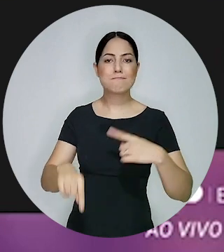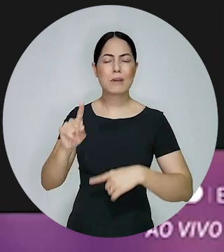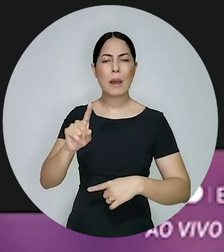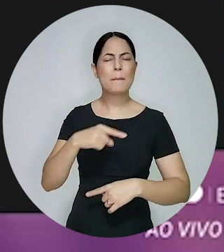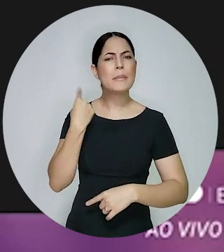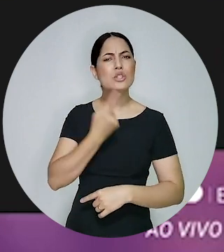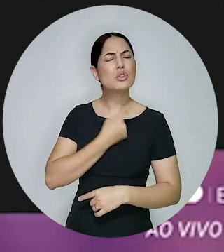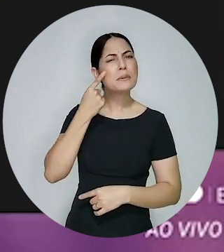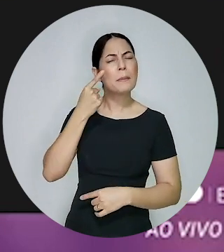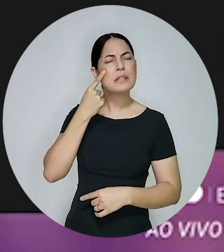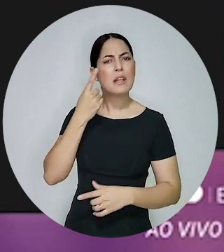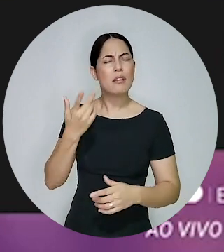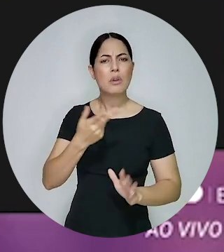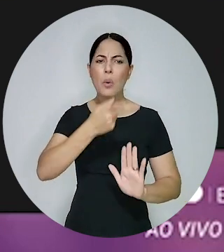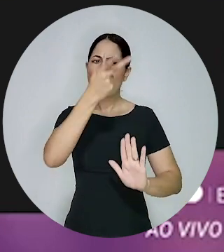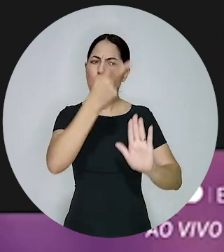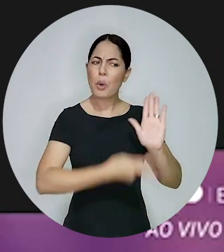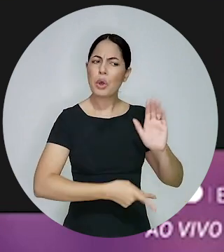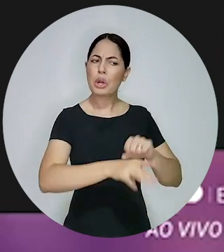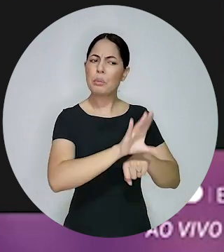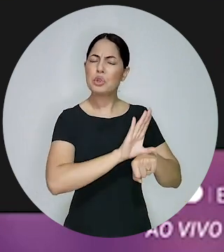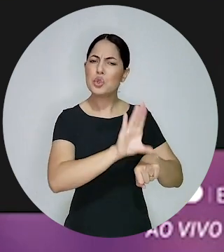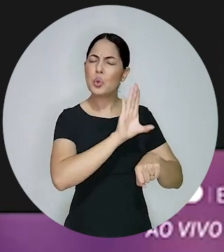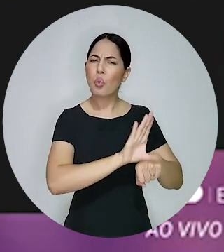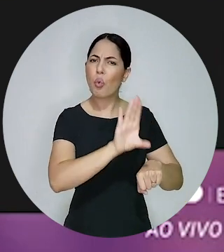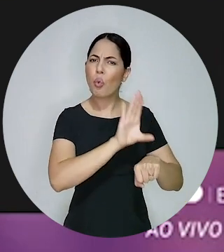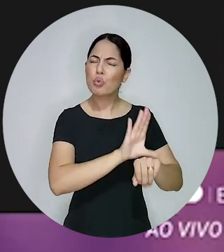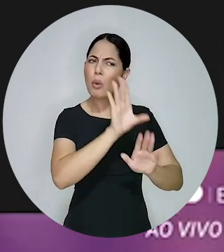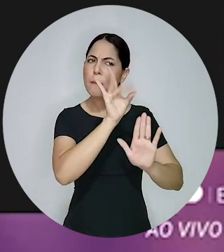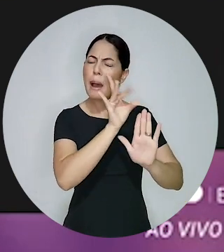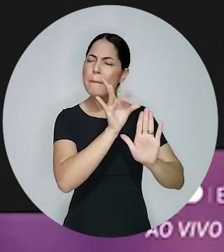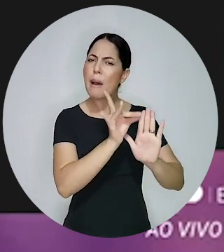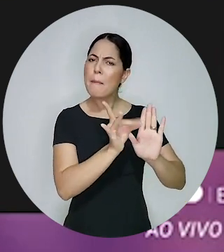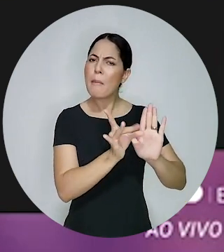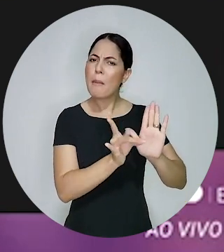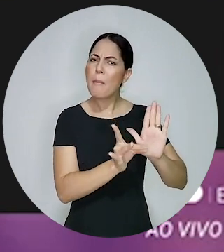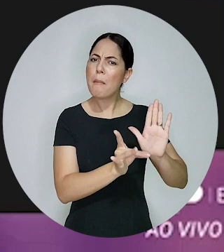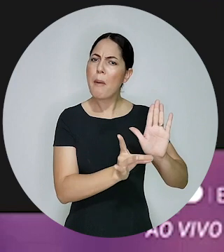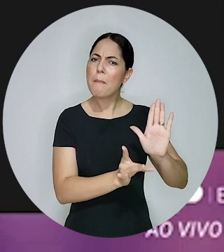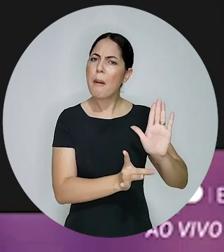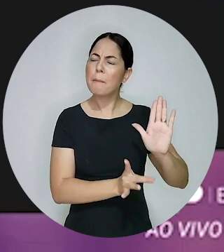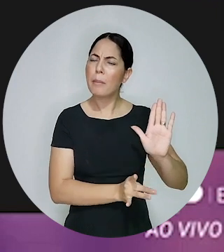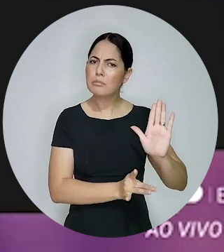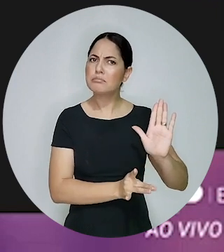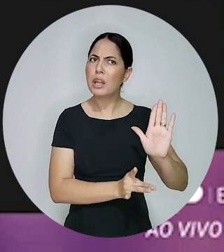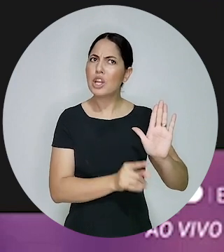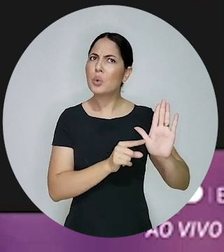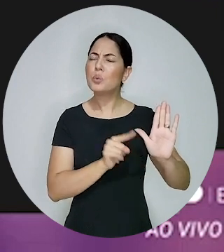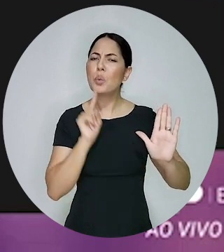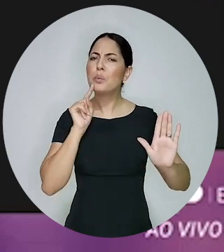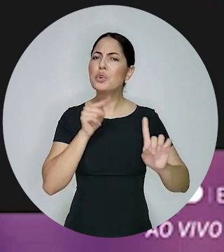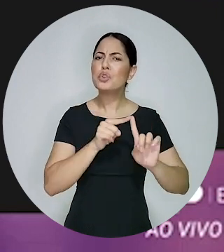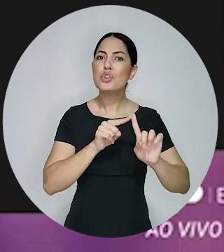esses momentos de participação. É a gente pensar toda a construção do programa de curso e dos encontros